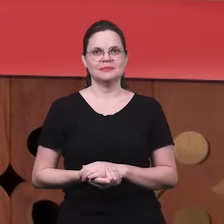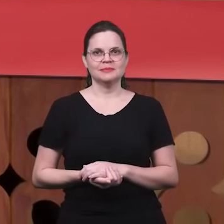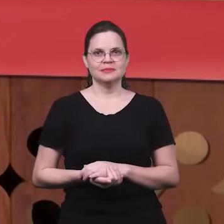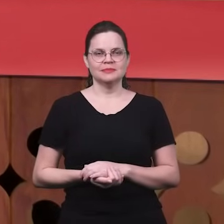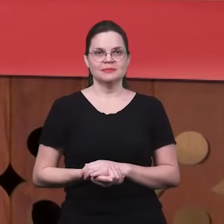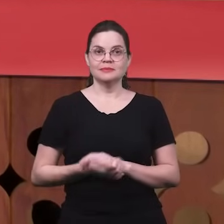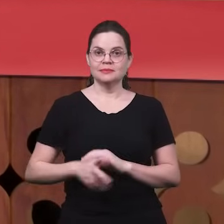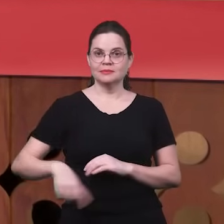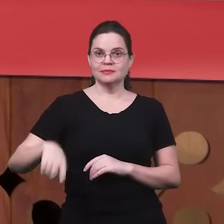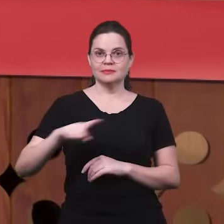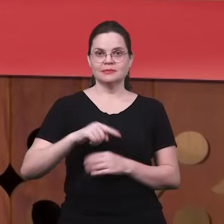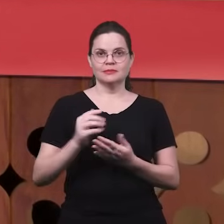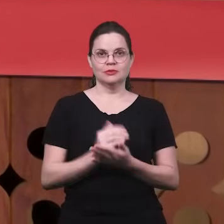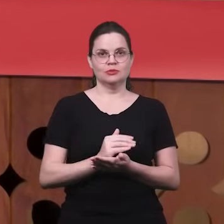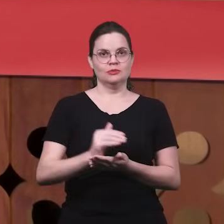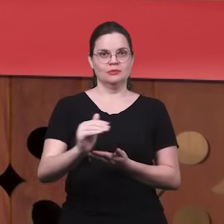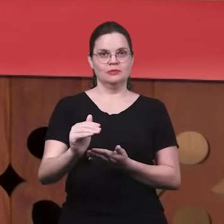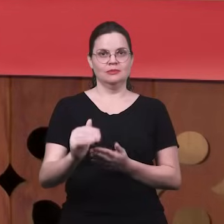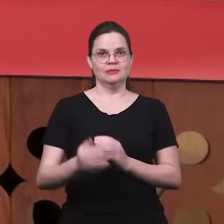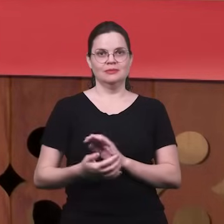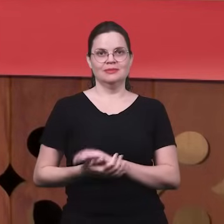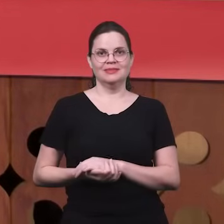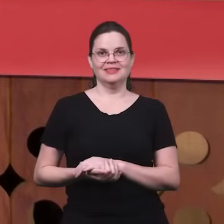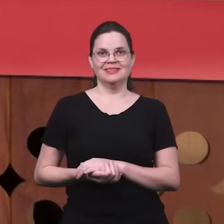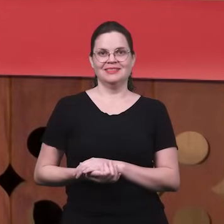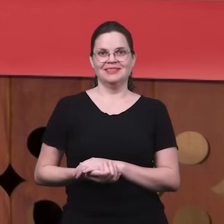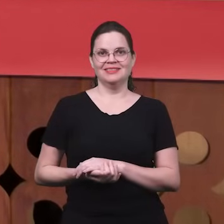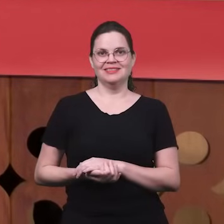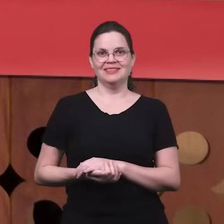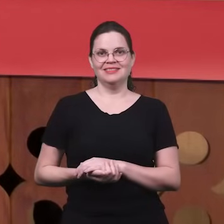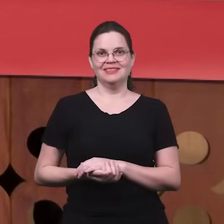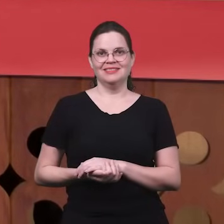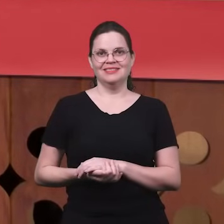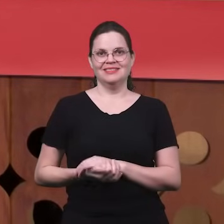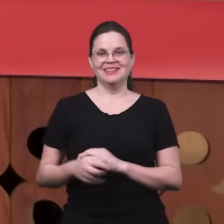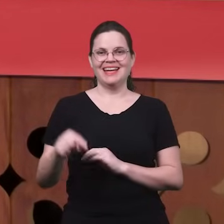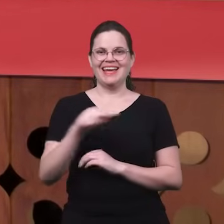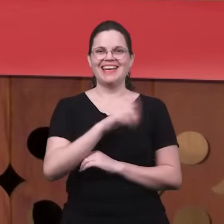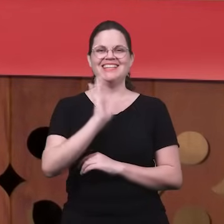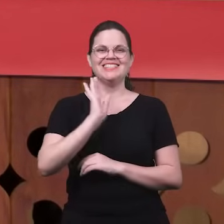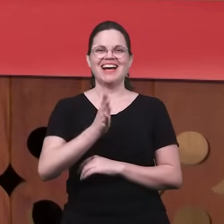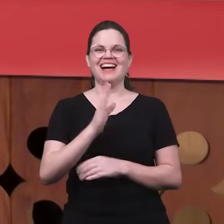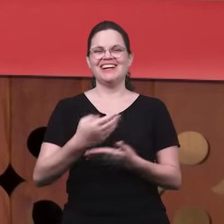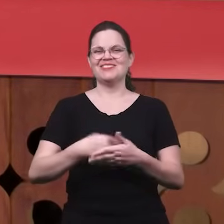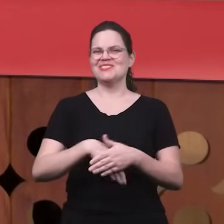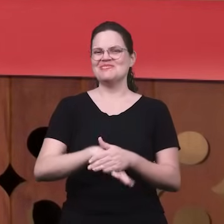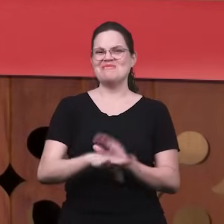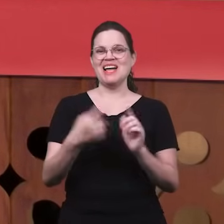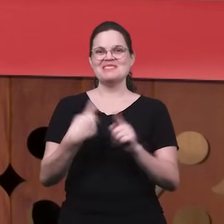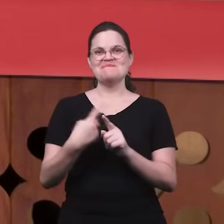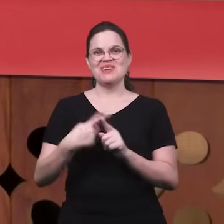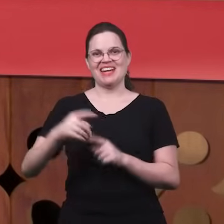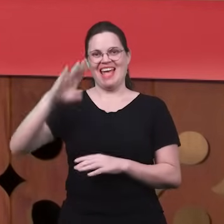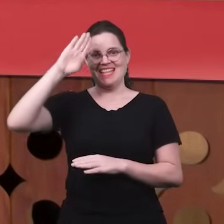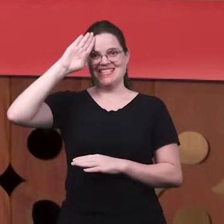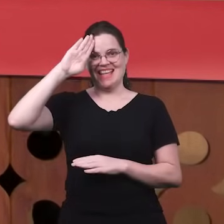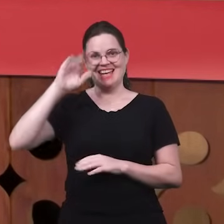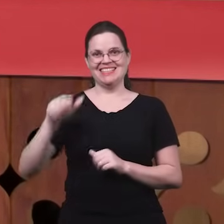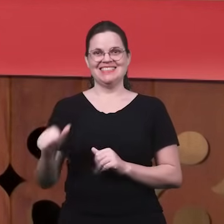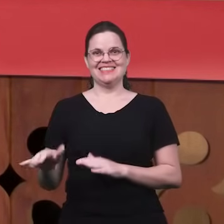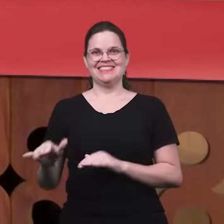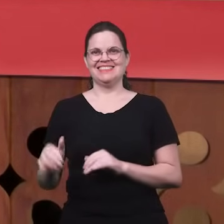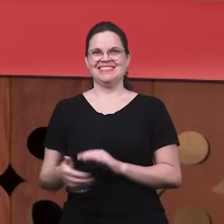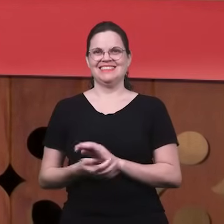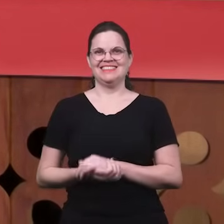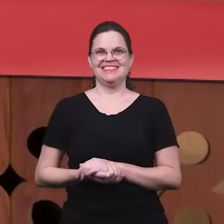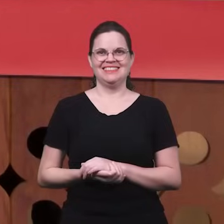Então eu comecei a assistir os cultos, né? E Gilberto, Eu fui... o exército está acostumado, né? Isso Na época... Sei que ele assustou.